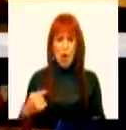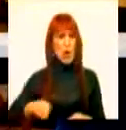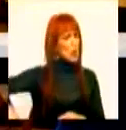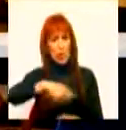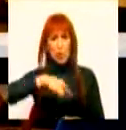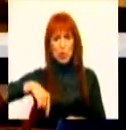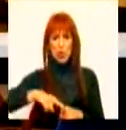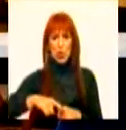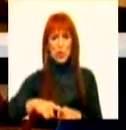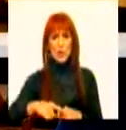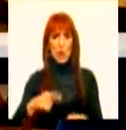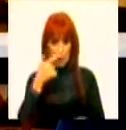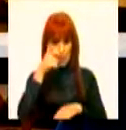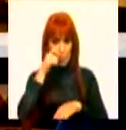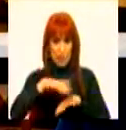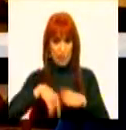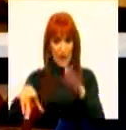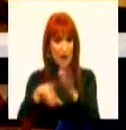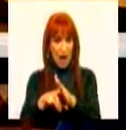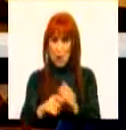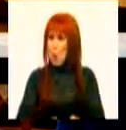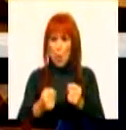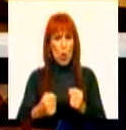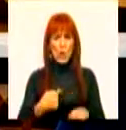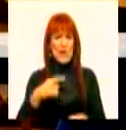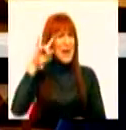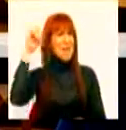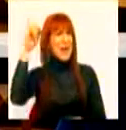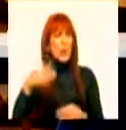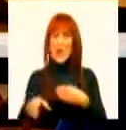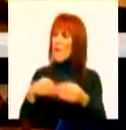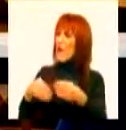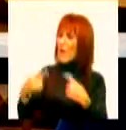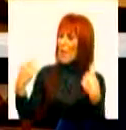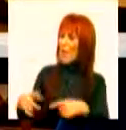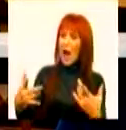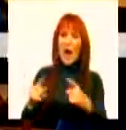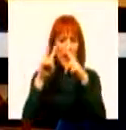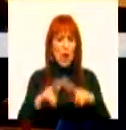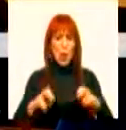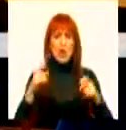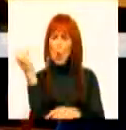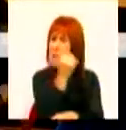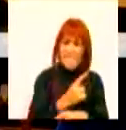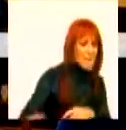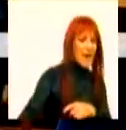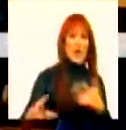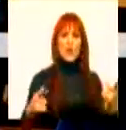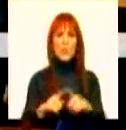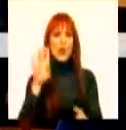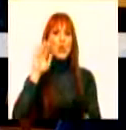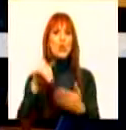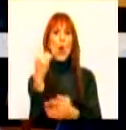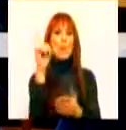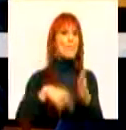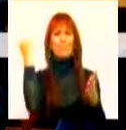nós, legisladores, não conseguimos ainda ter a imaginação e a flexibilidade para encontrar de uma só vez uma